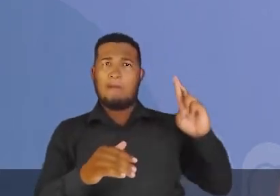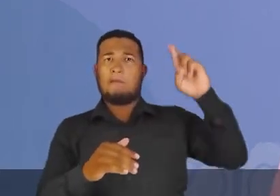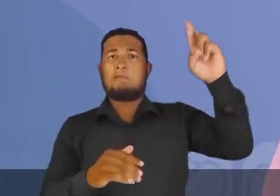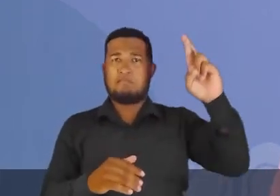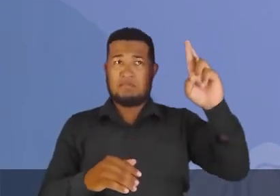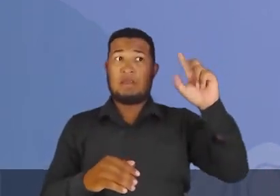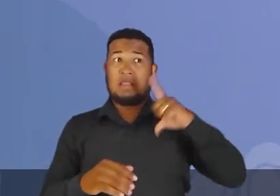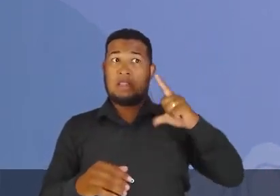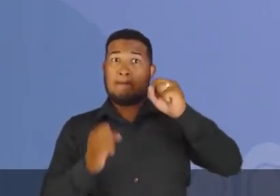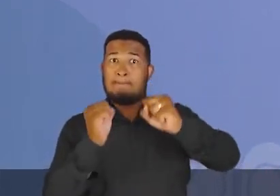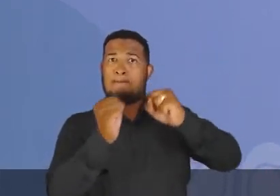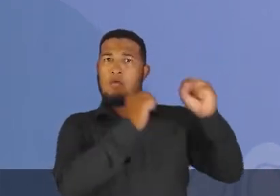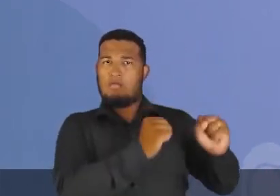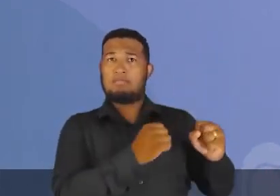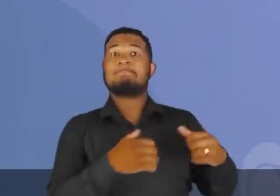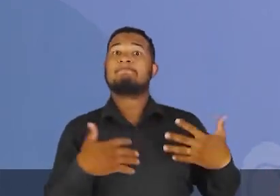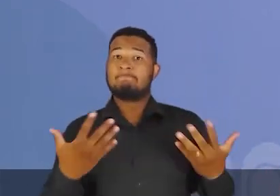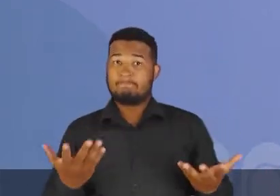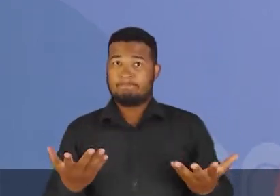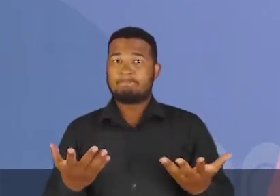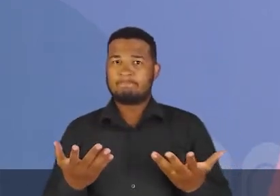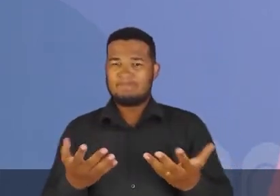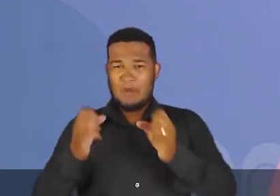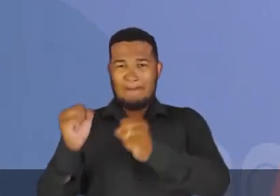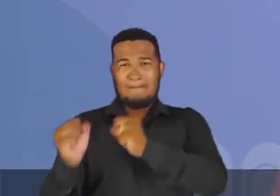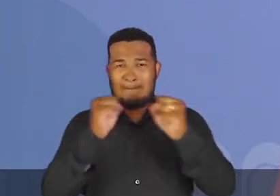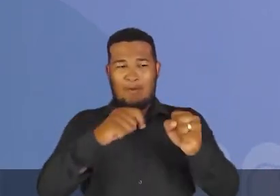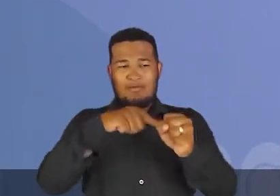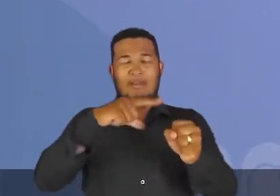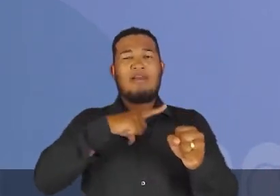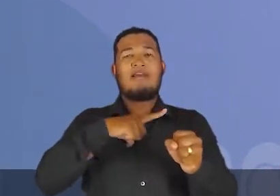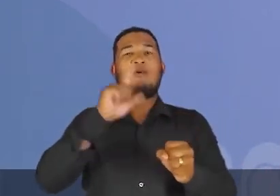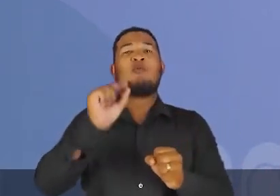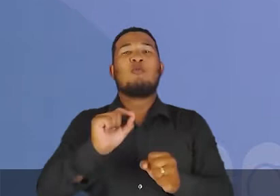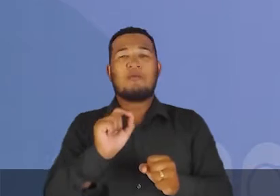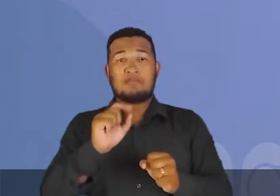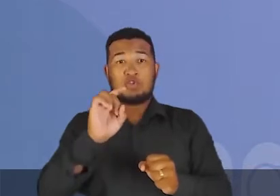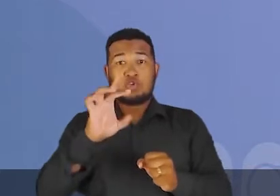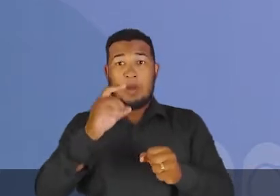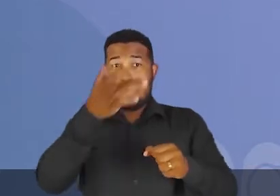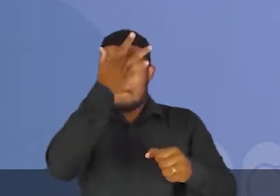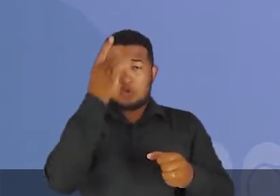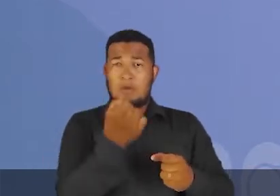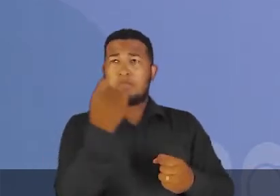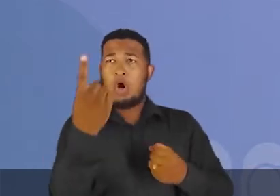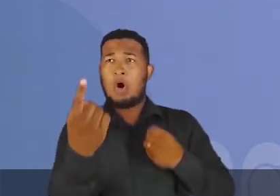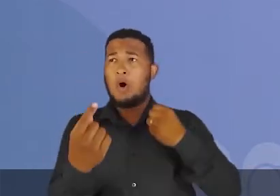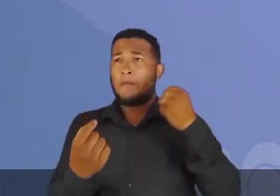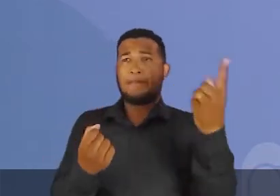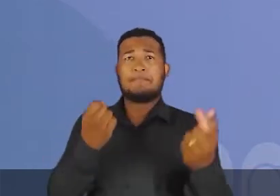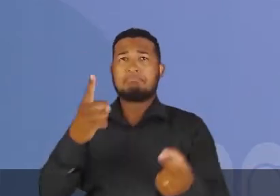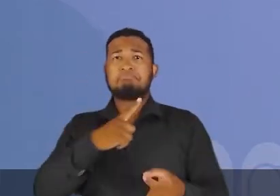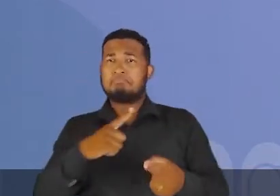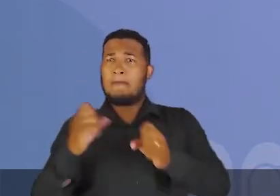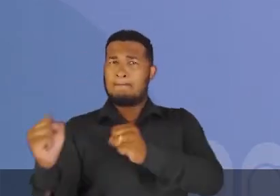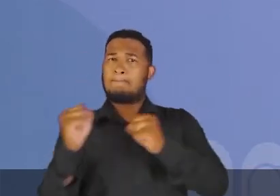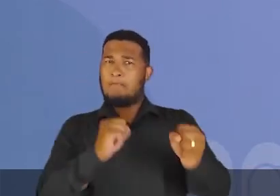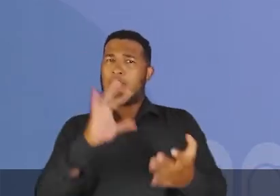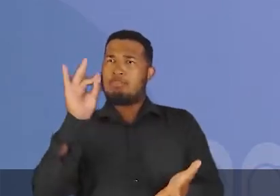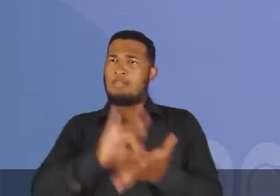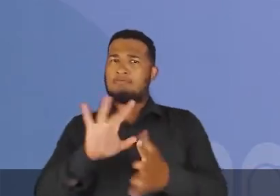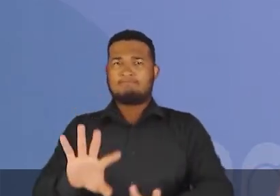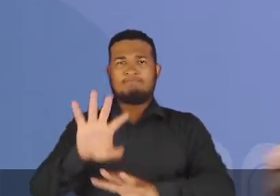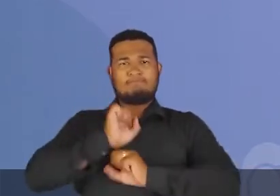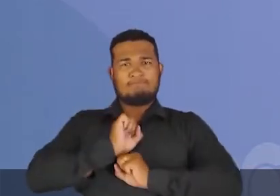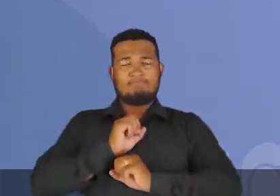é muito poderoso? O poder ficava concentrado nas mãos de muitos poucos nessa polis grega.